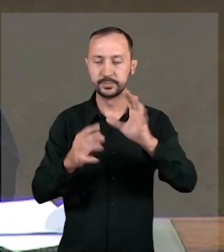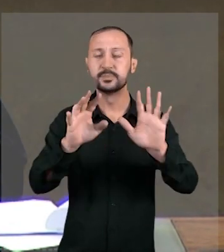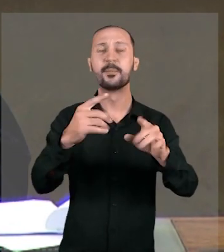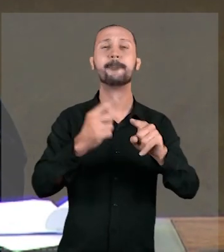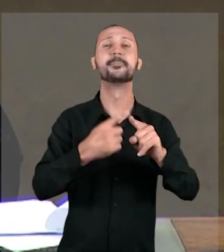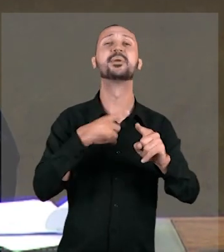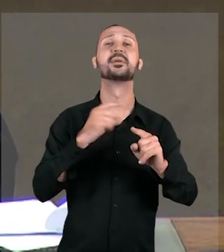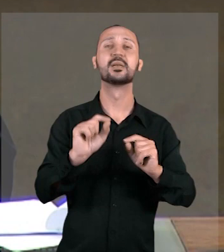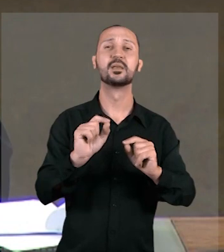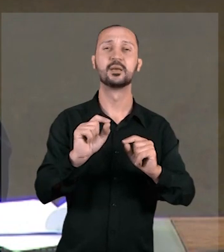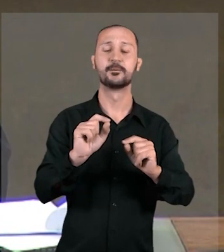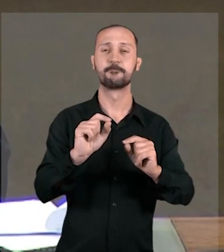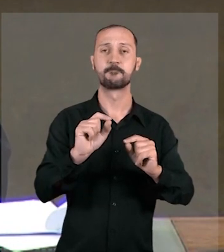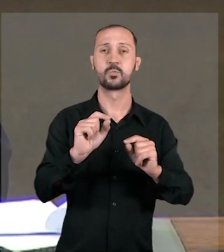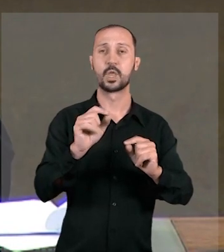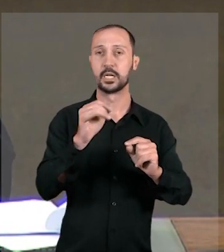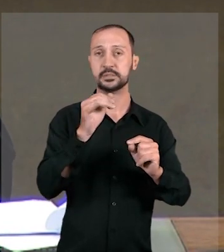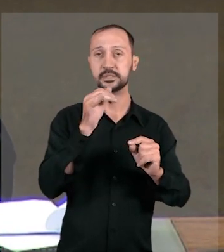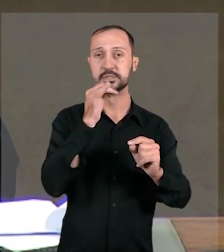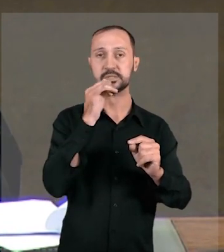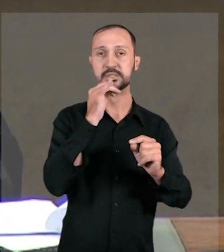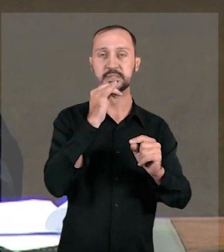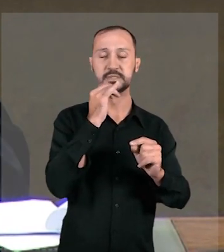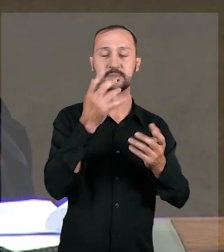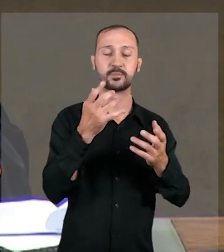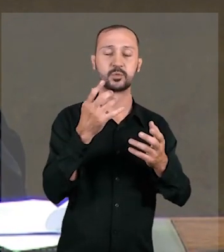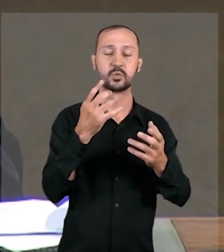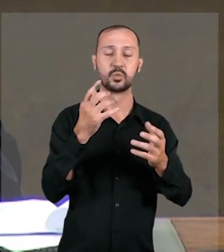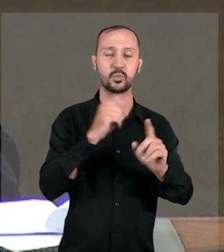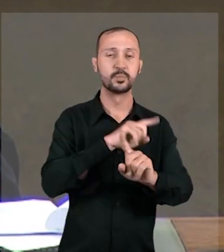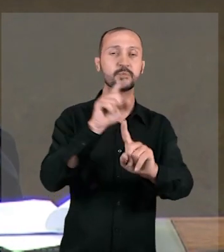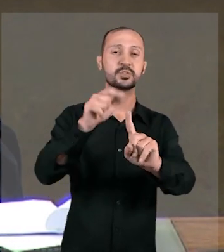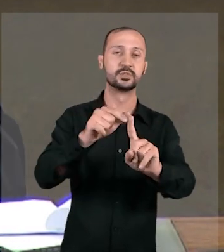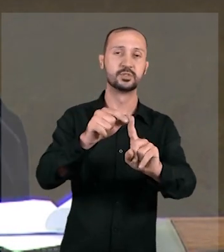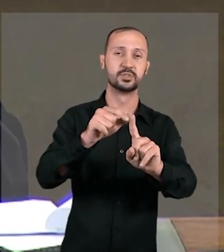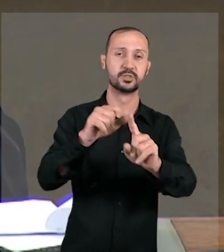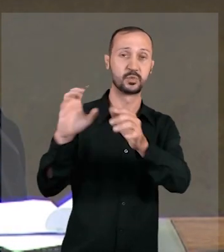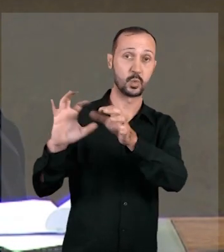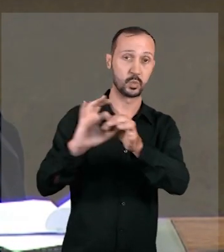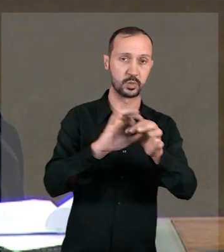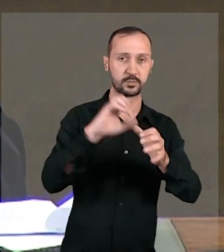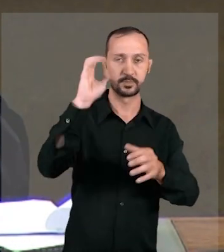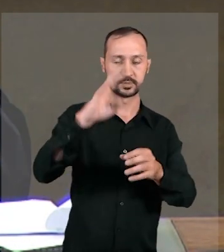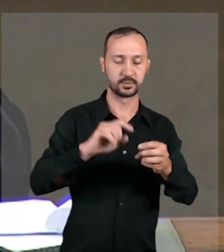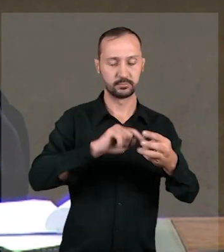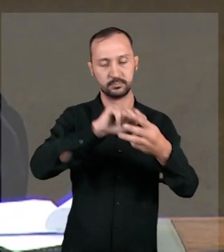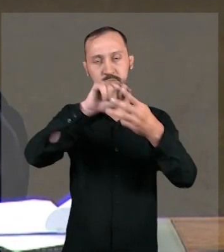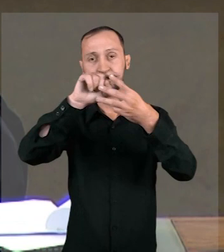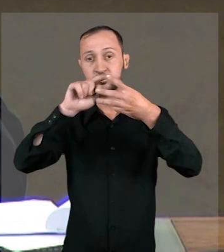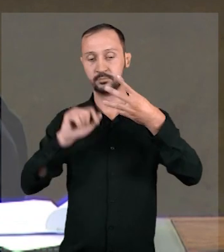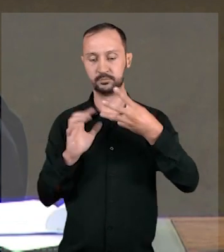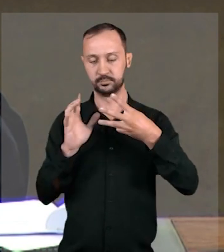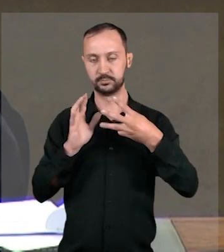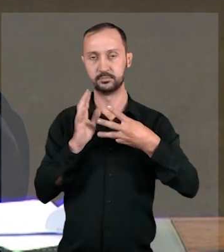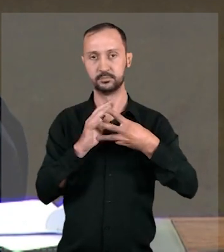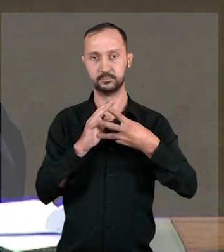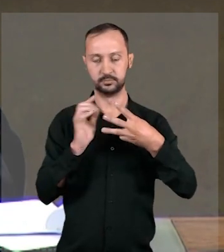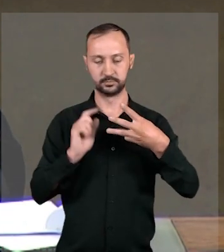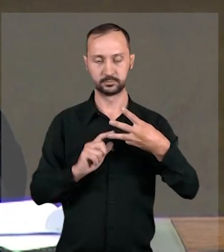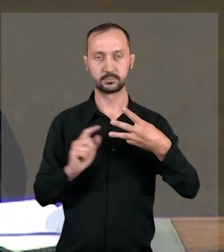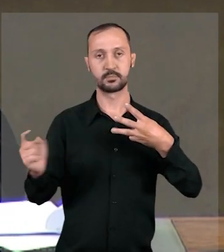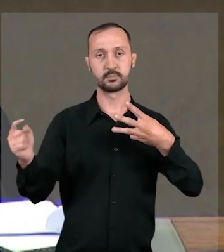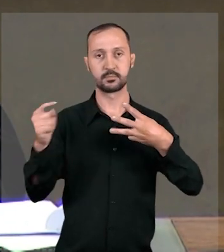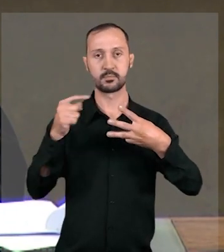Os objetivos de uma reforma política, eu penso, no contexto brasileiro, devem ser 3. O primeiro